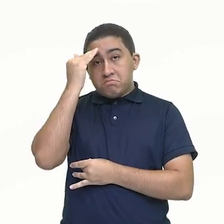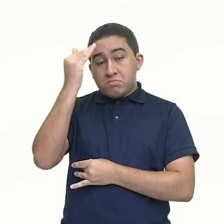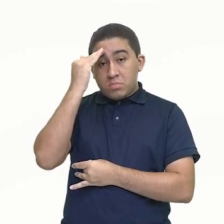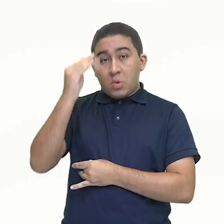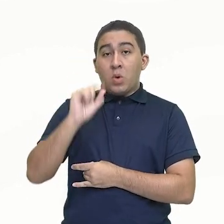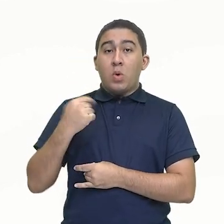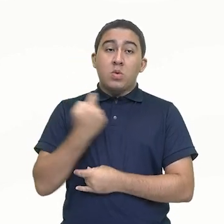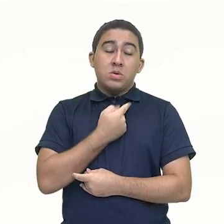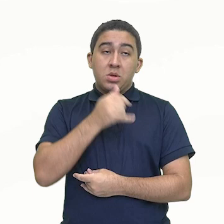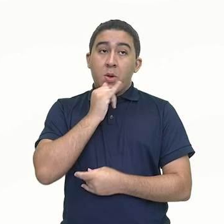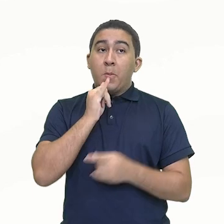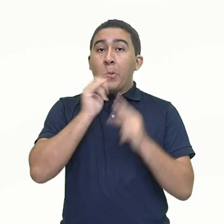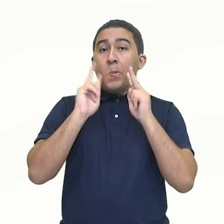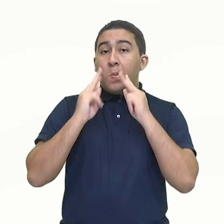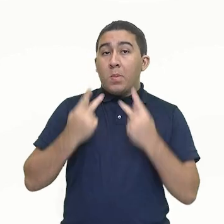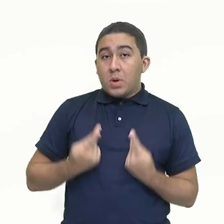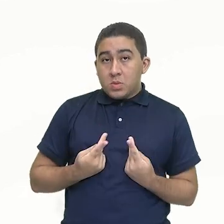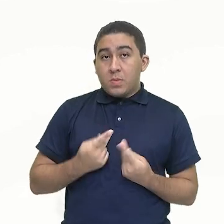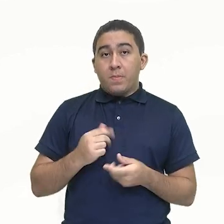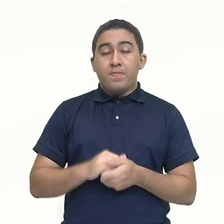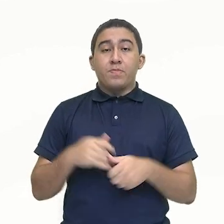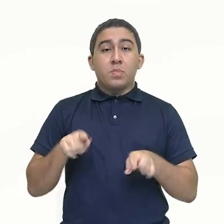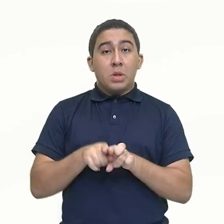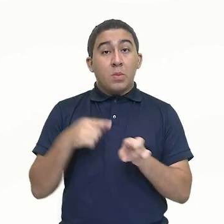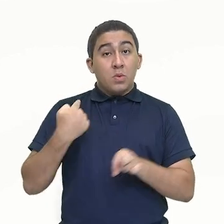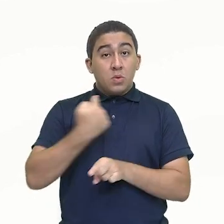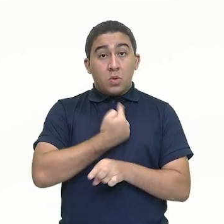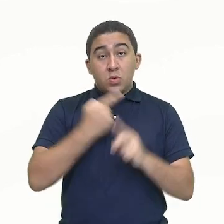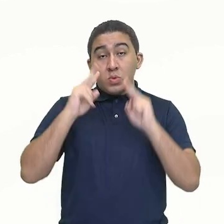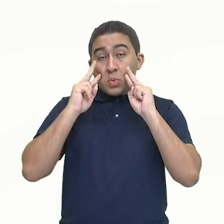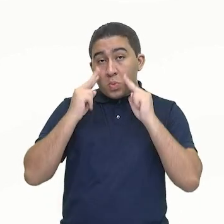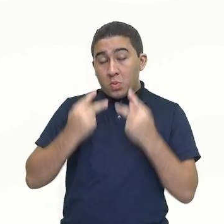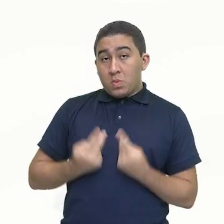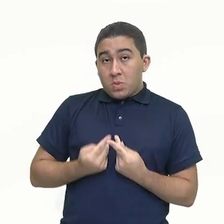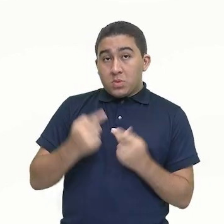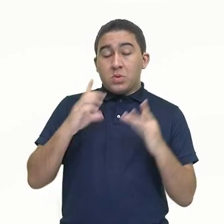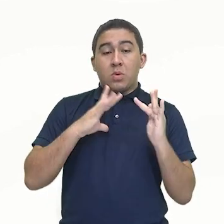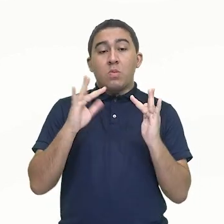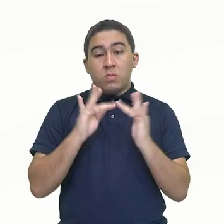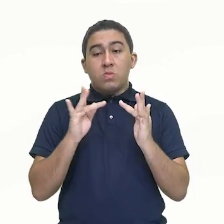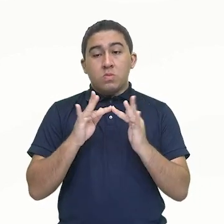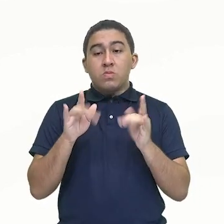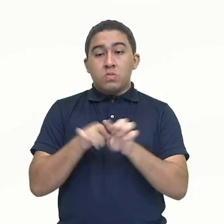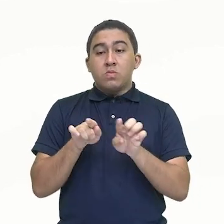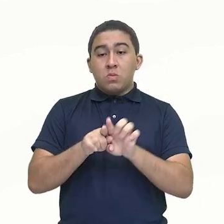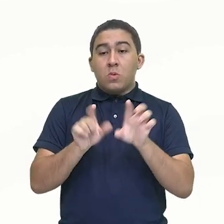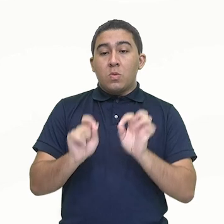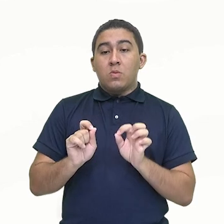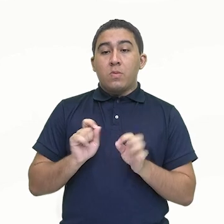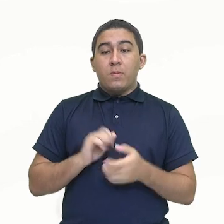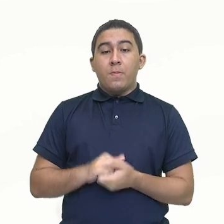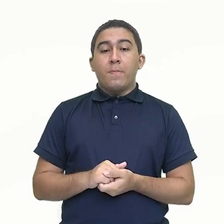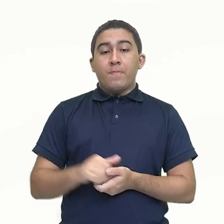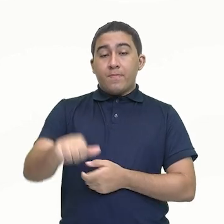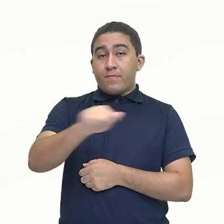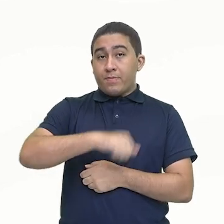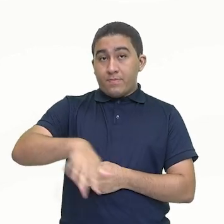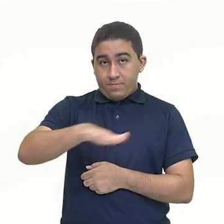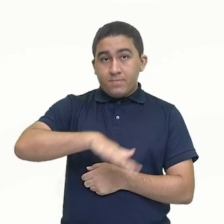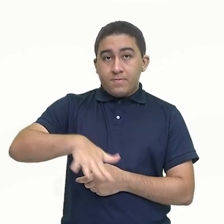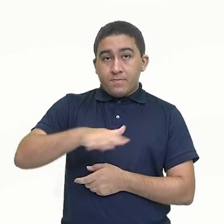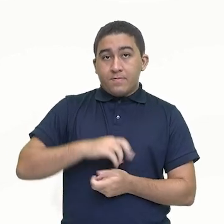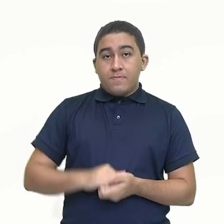seres humanos. E todos nós estamos interagindo ali com o meio